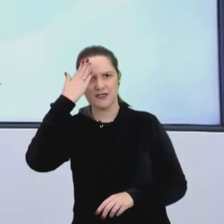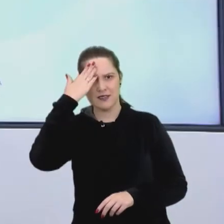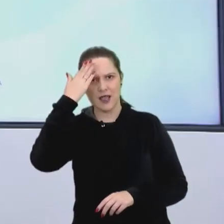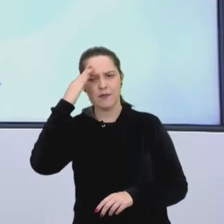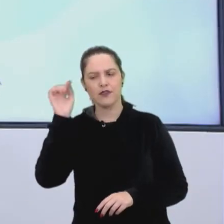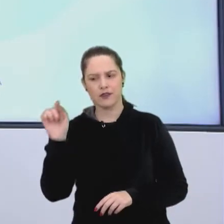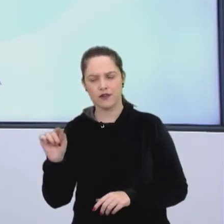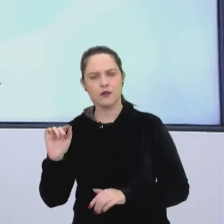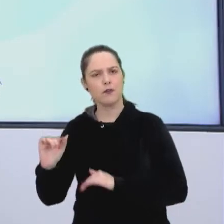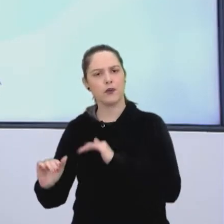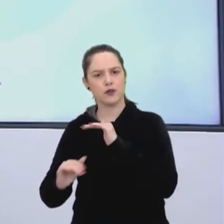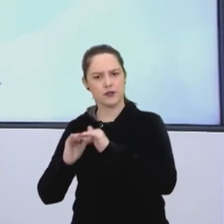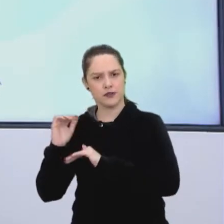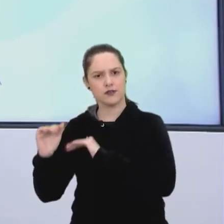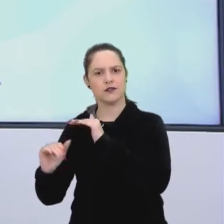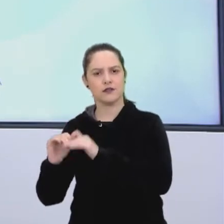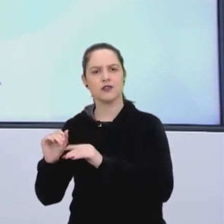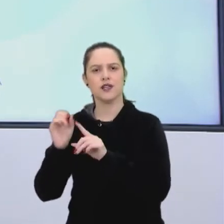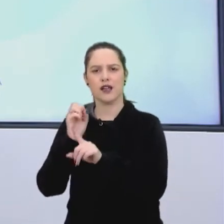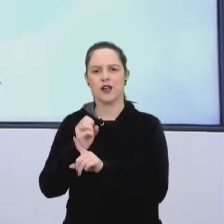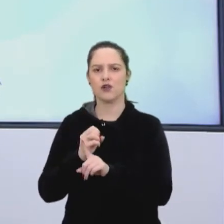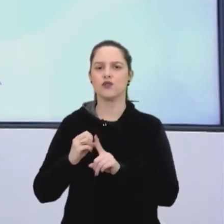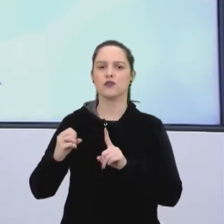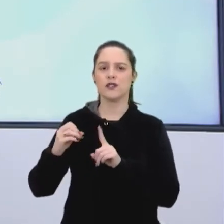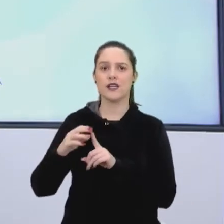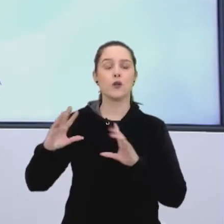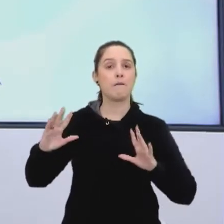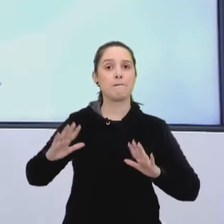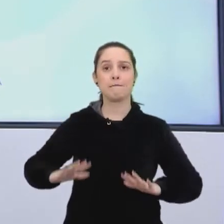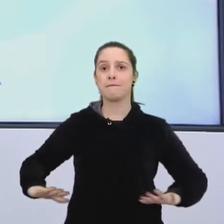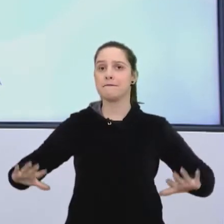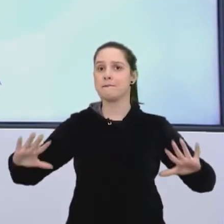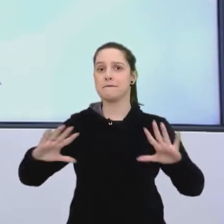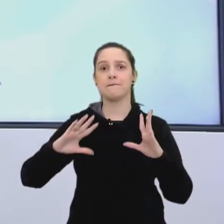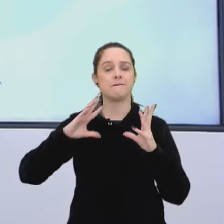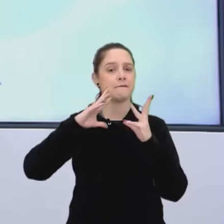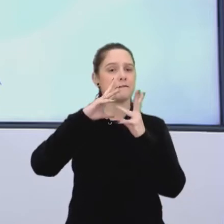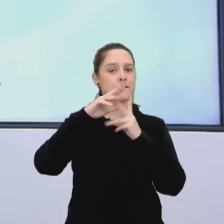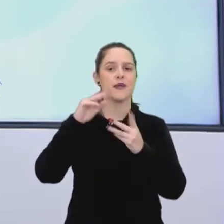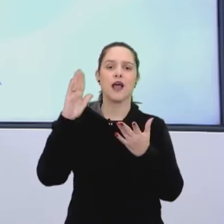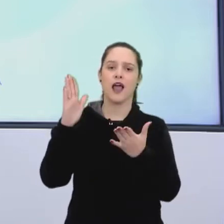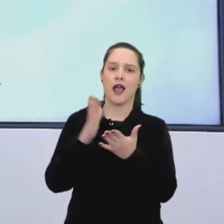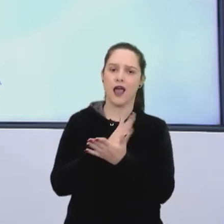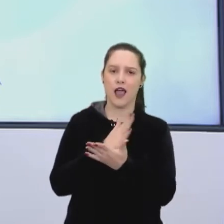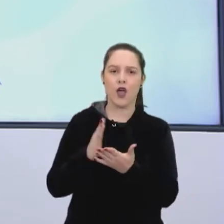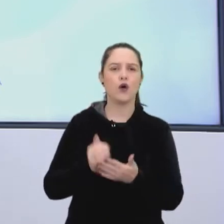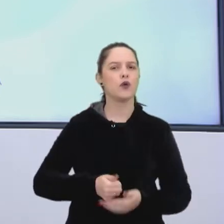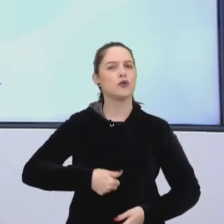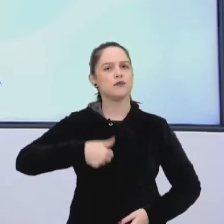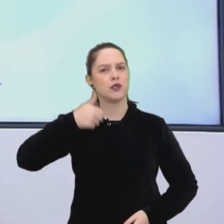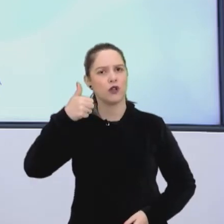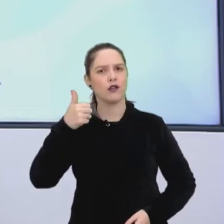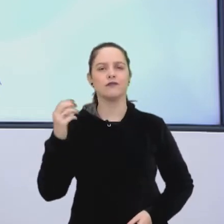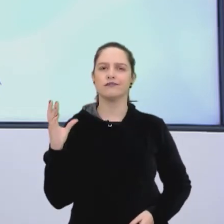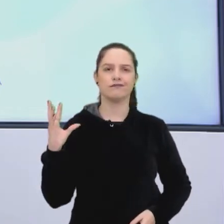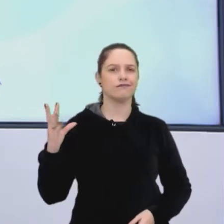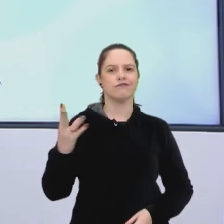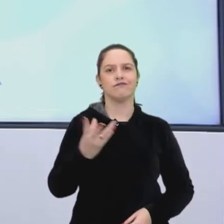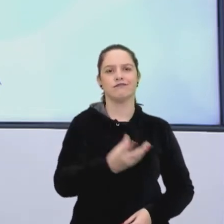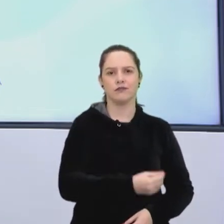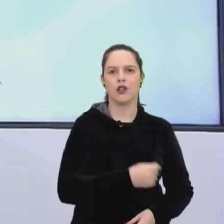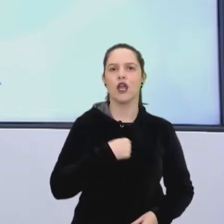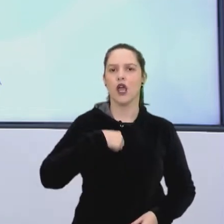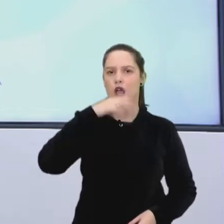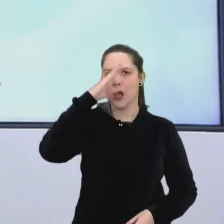processos feitos aí, né, na sociedade mundial, na qual alguns se dão melhores do que os outros, principalmente quando a